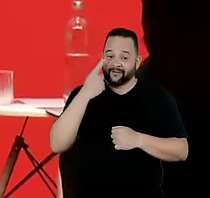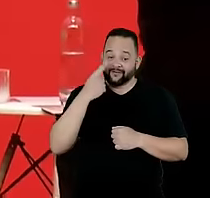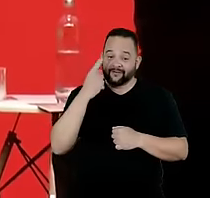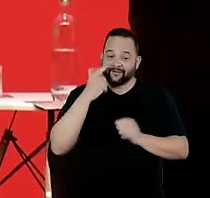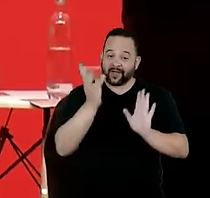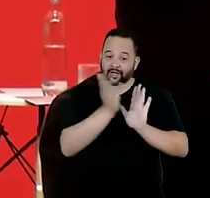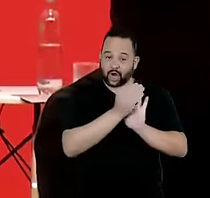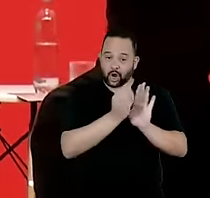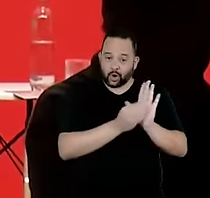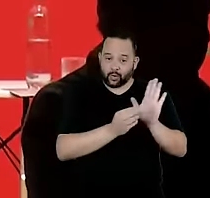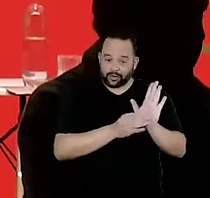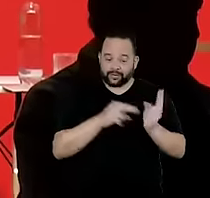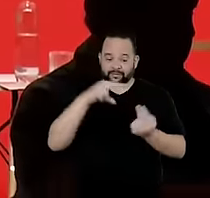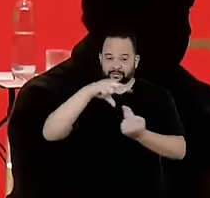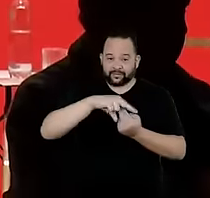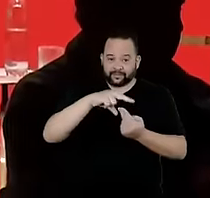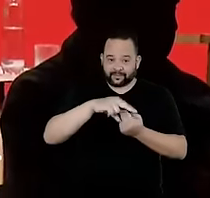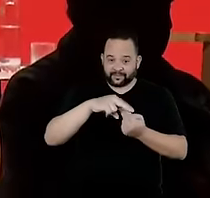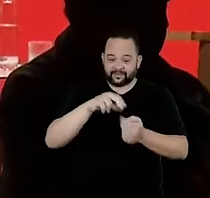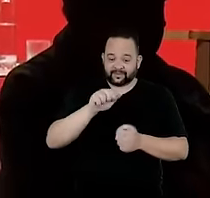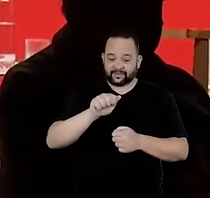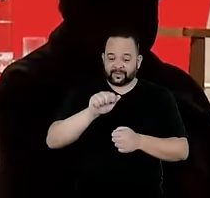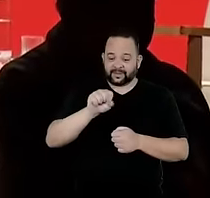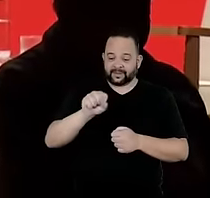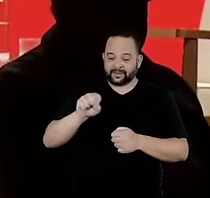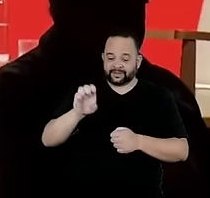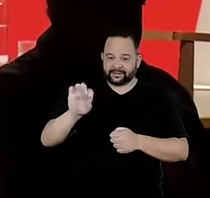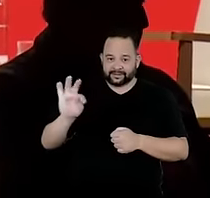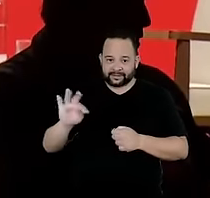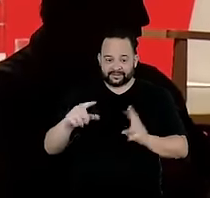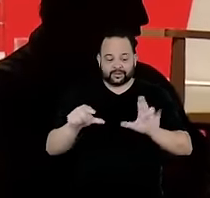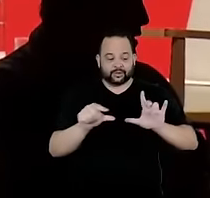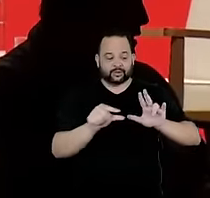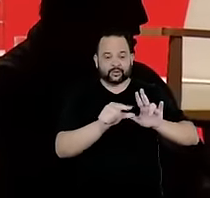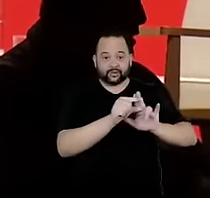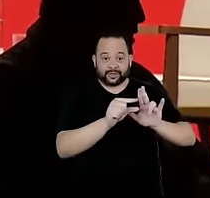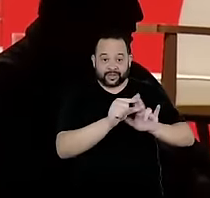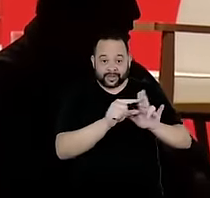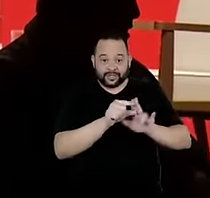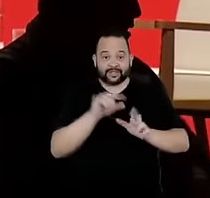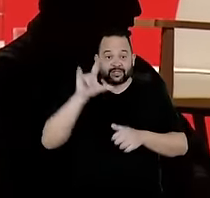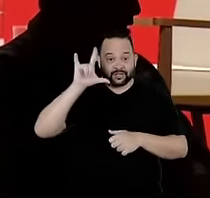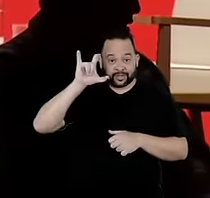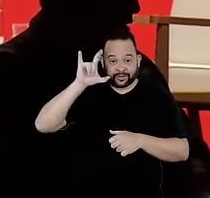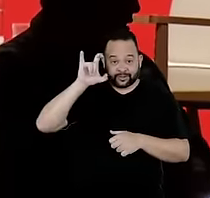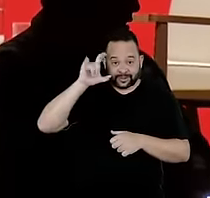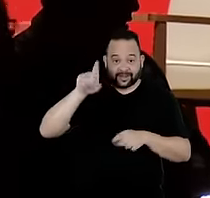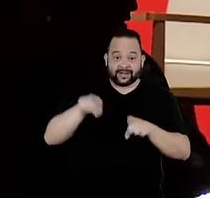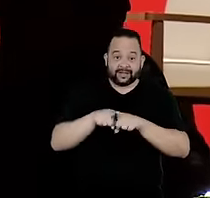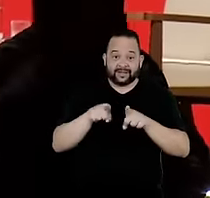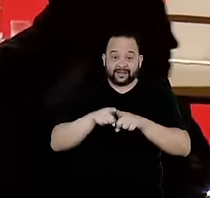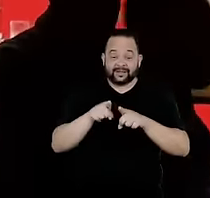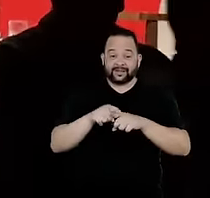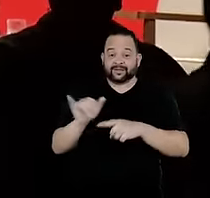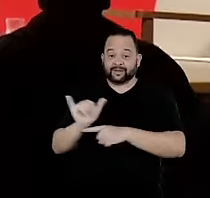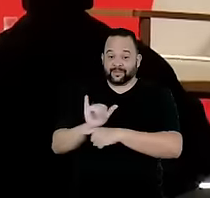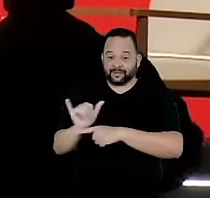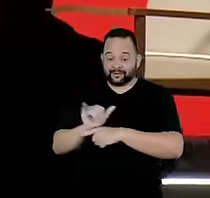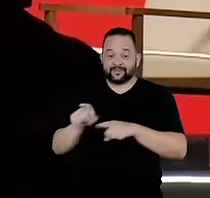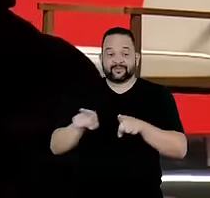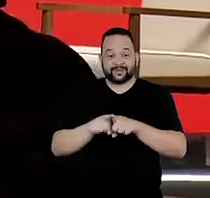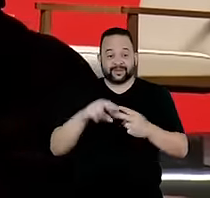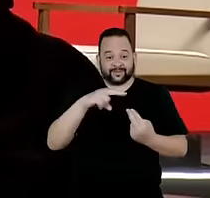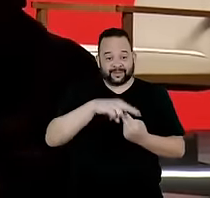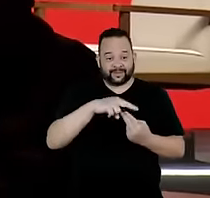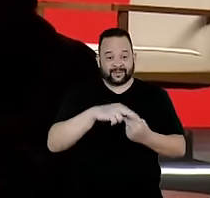no Linkedin do Instagram no YouTube e do Bradesco Global Private Bank no Linkedin uma ótima tarde para